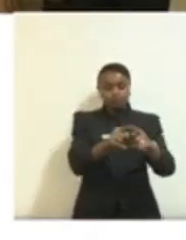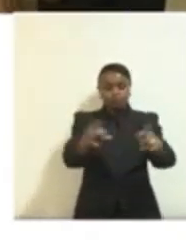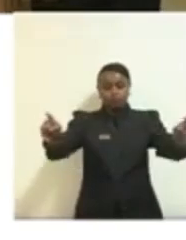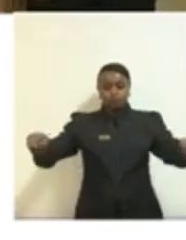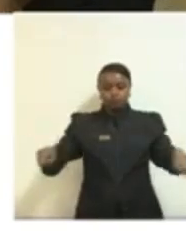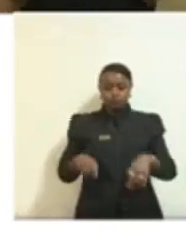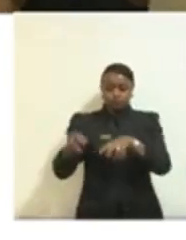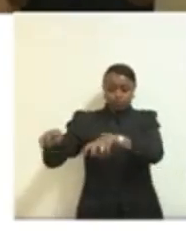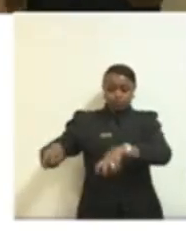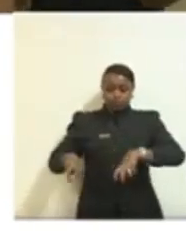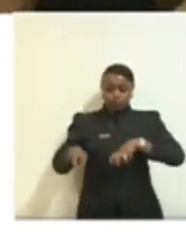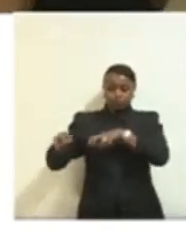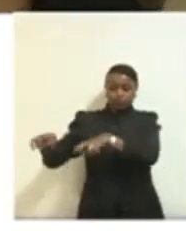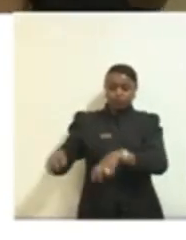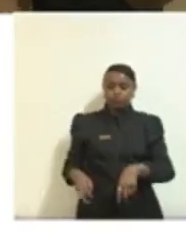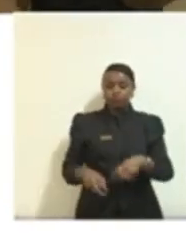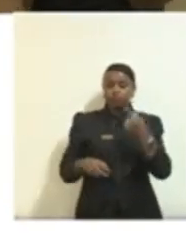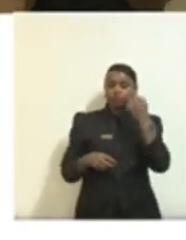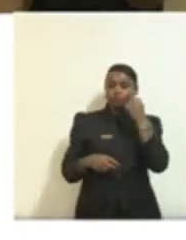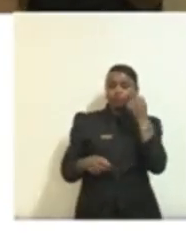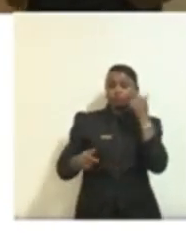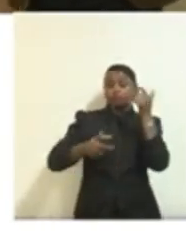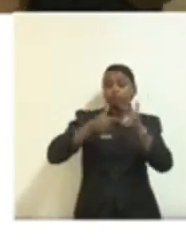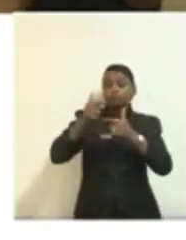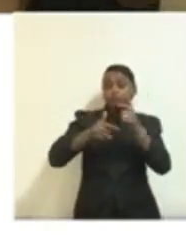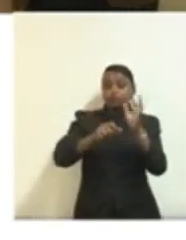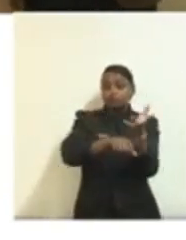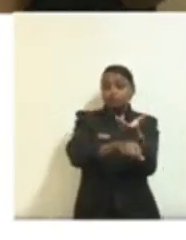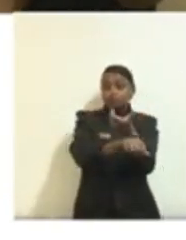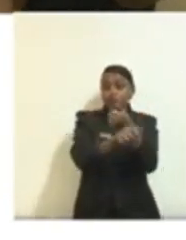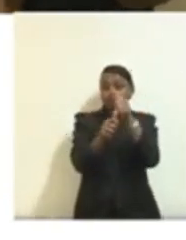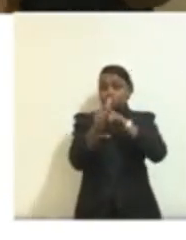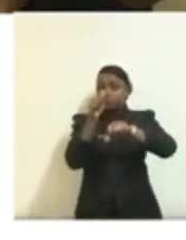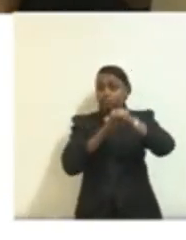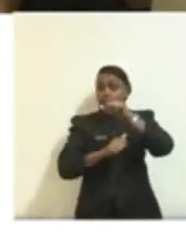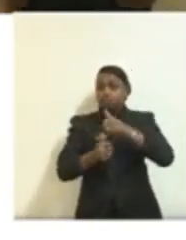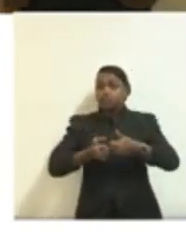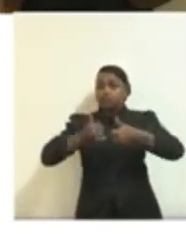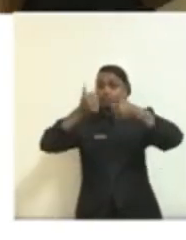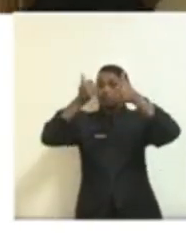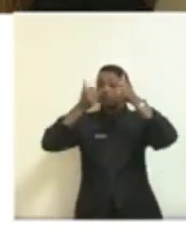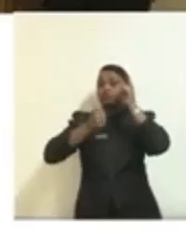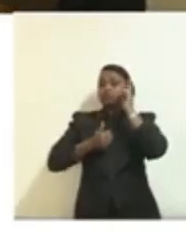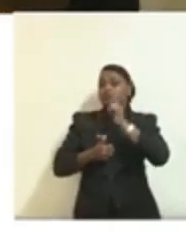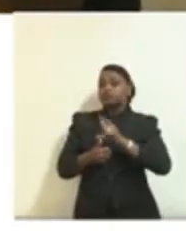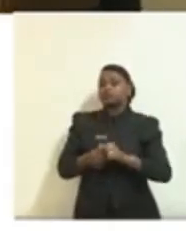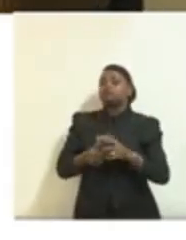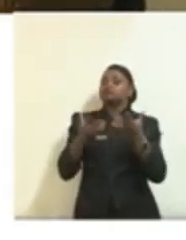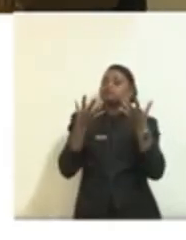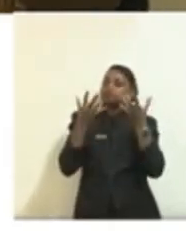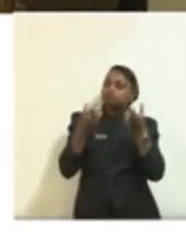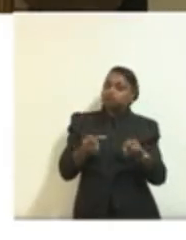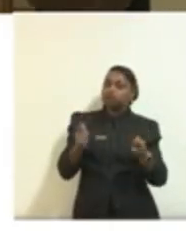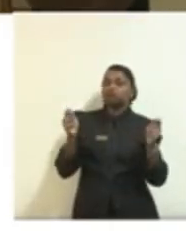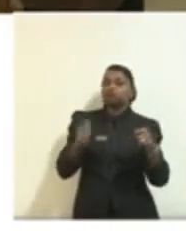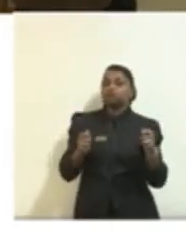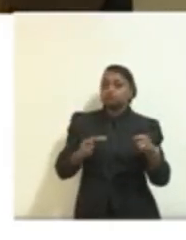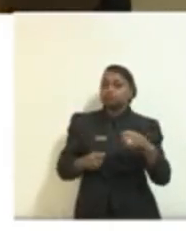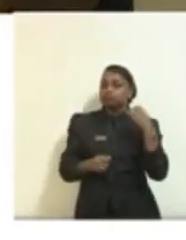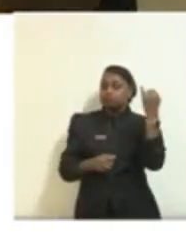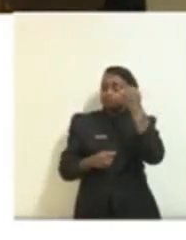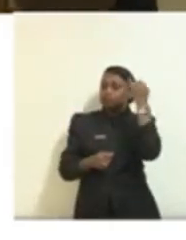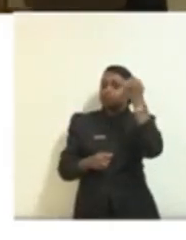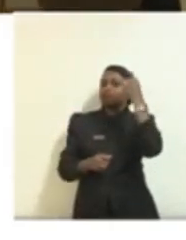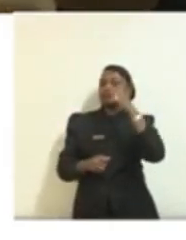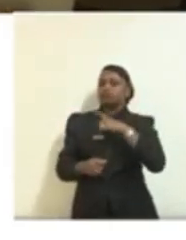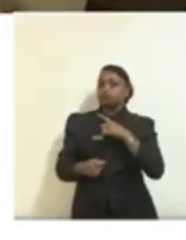serviços foram avaliados por meio de modelos. Quer dizer, nós temos que assumir que os modelos, que os parâmetros dos modelos são aceitáveis, são válidos, né,